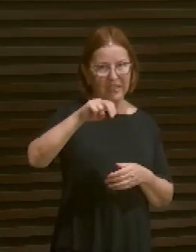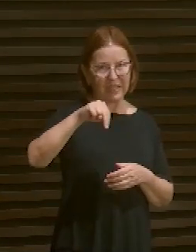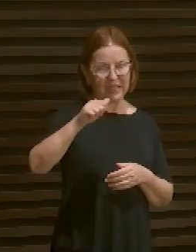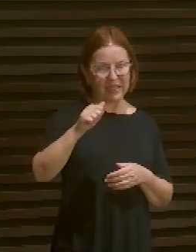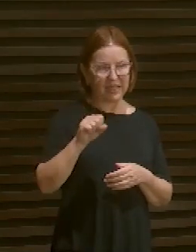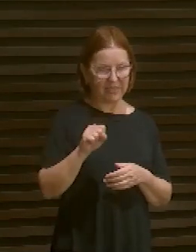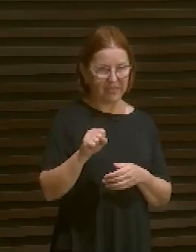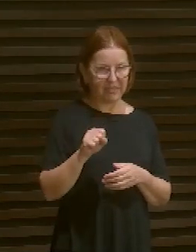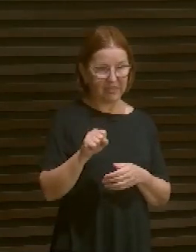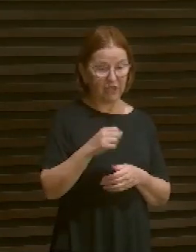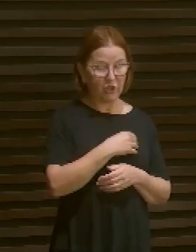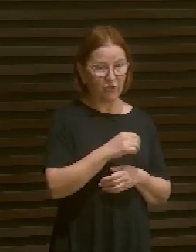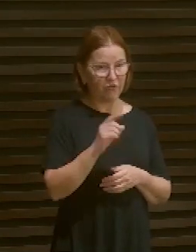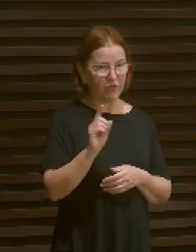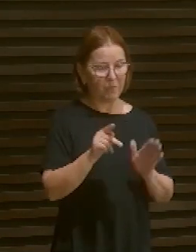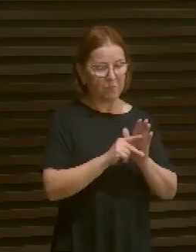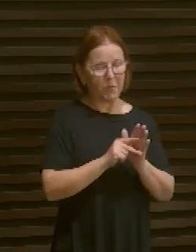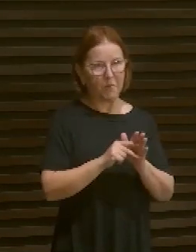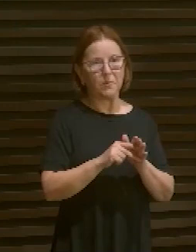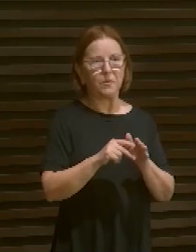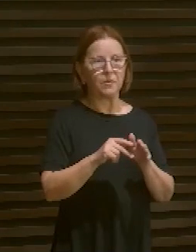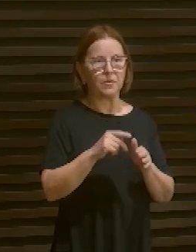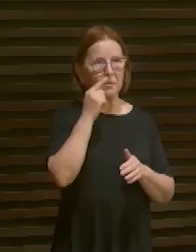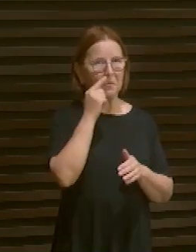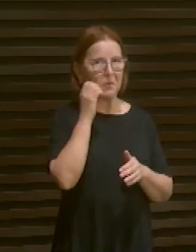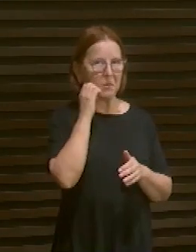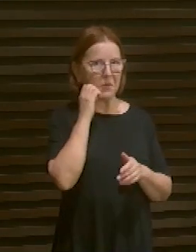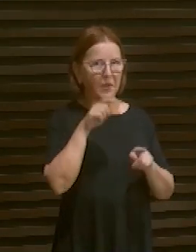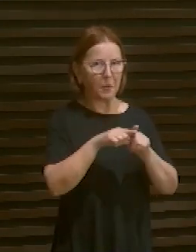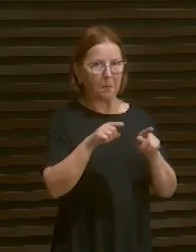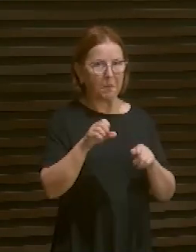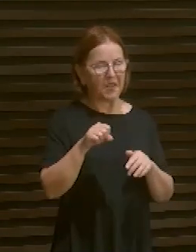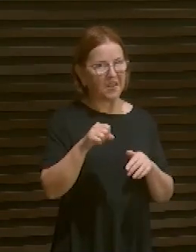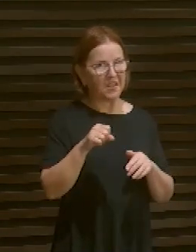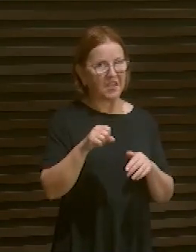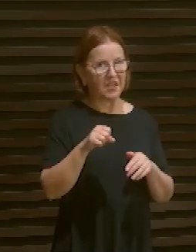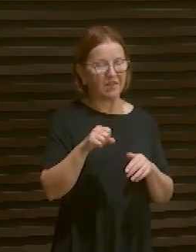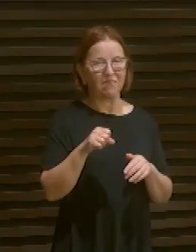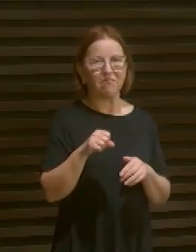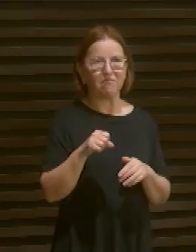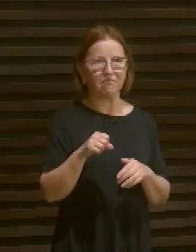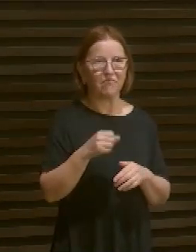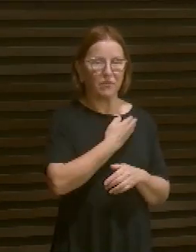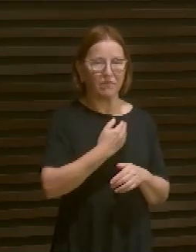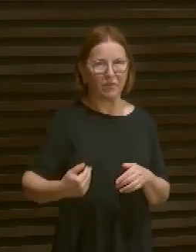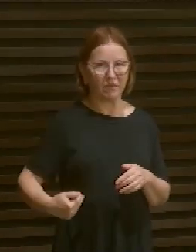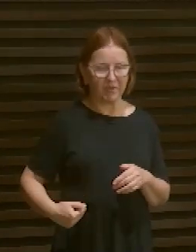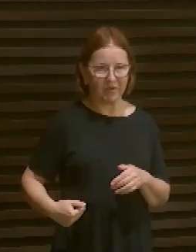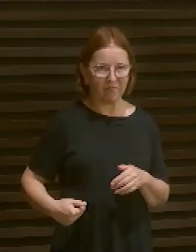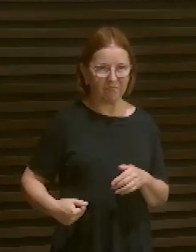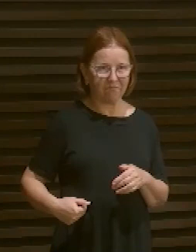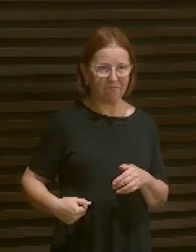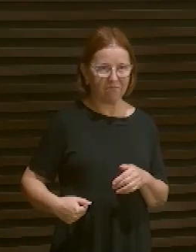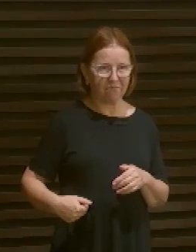Estado. Eles estão promovendo isso para 4 anos e meio.